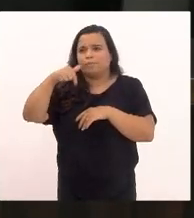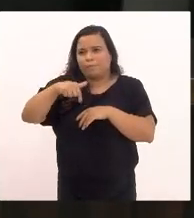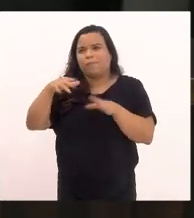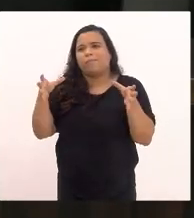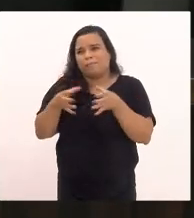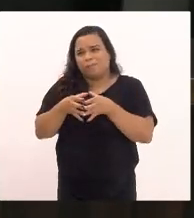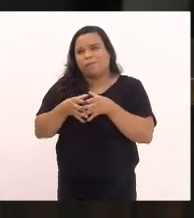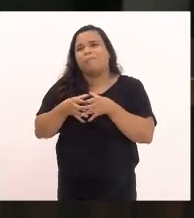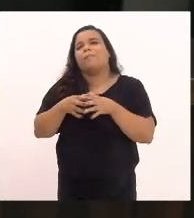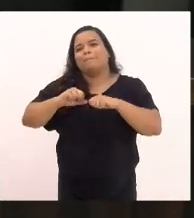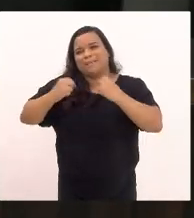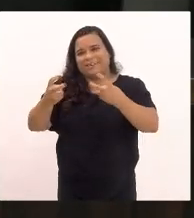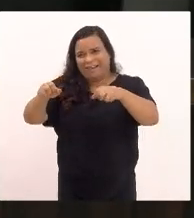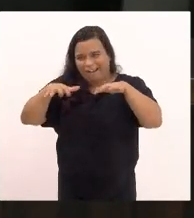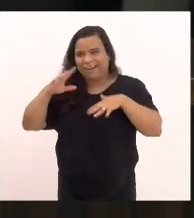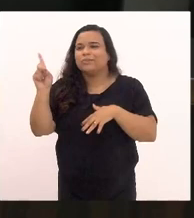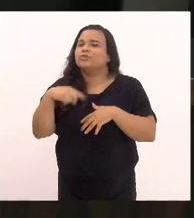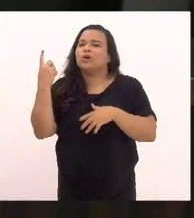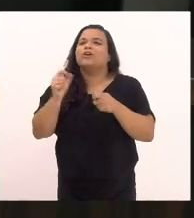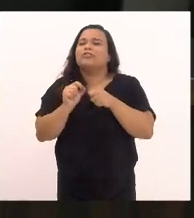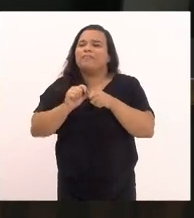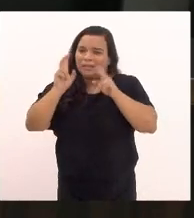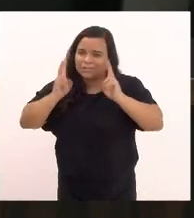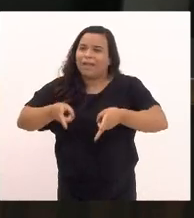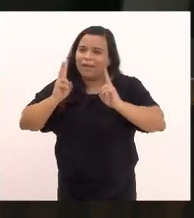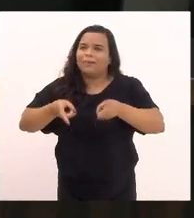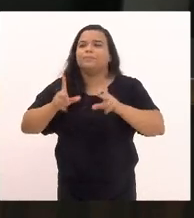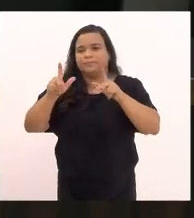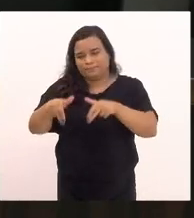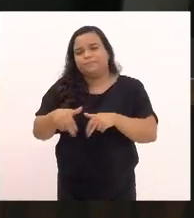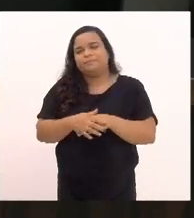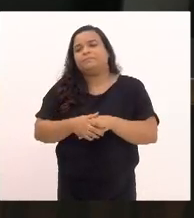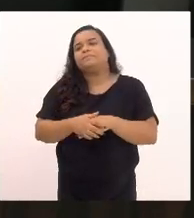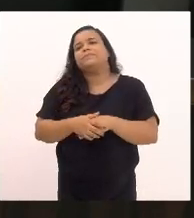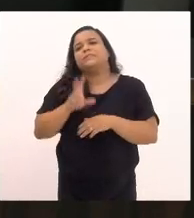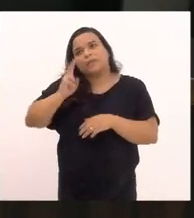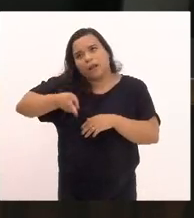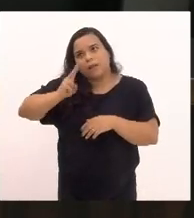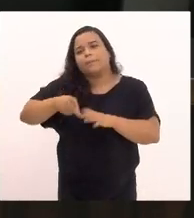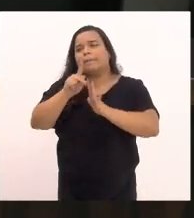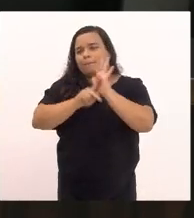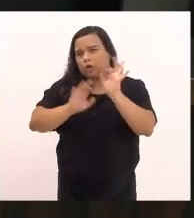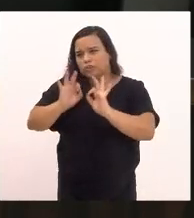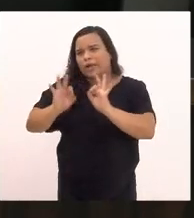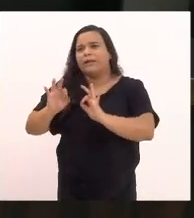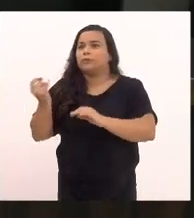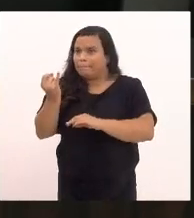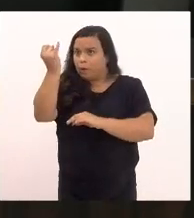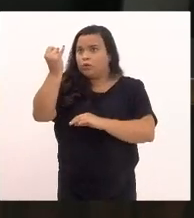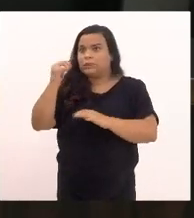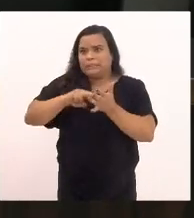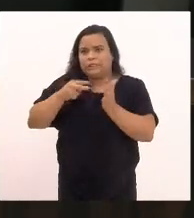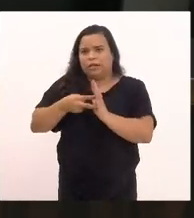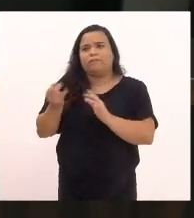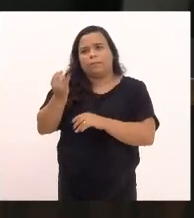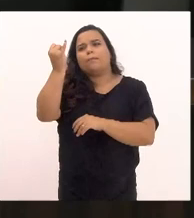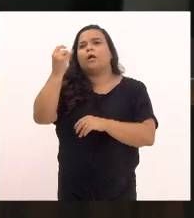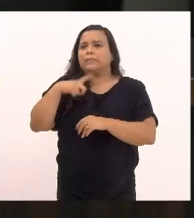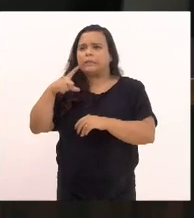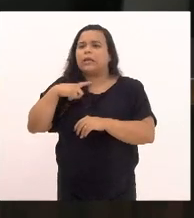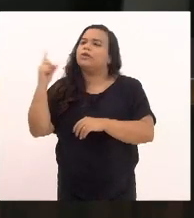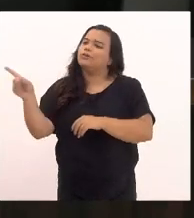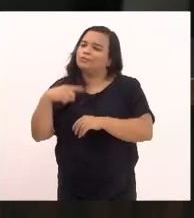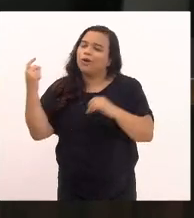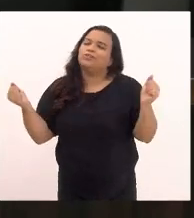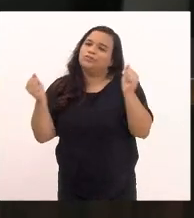fazemos sempre. É assim, toda vez que fazemos um projeto que tem uma alta relevância, um significado importante, a